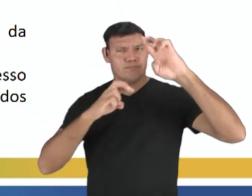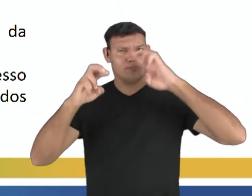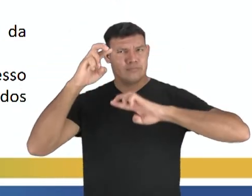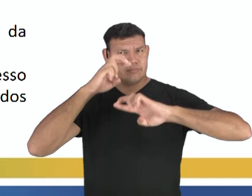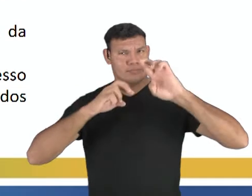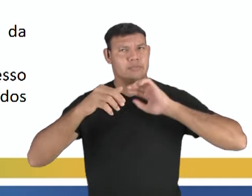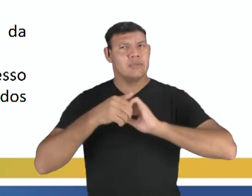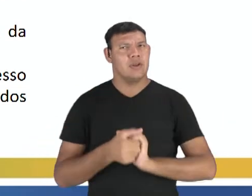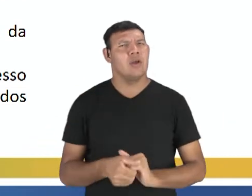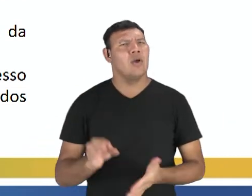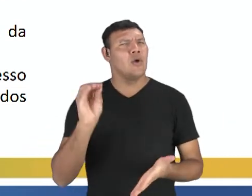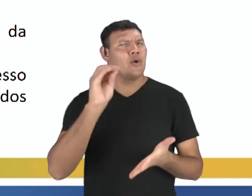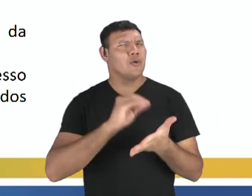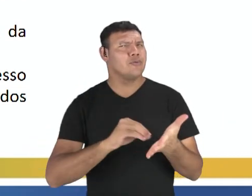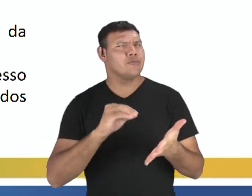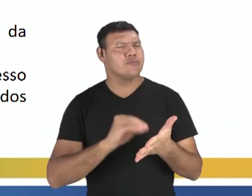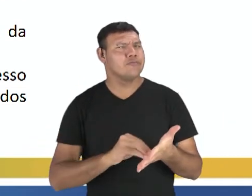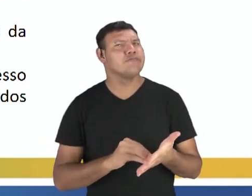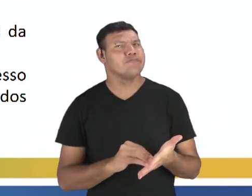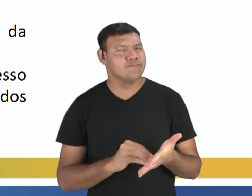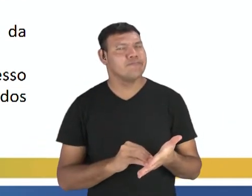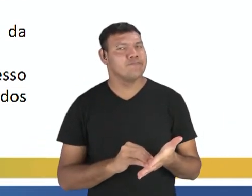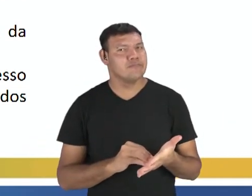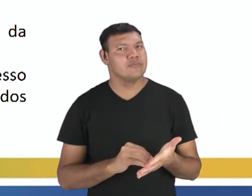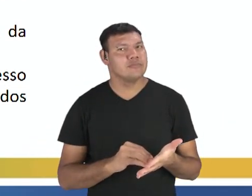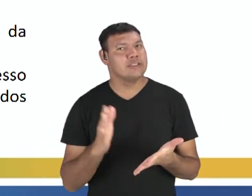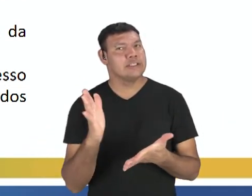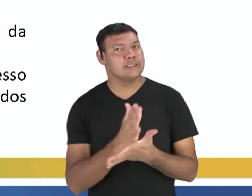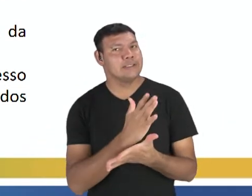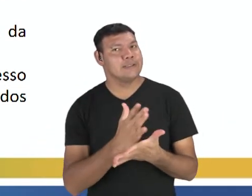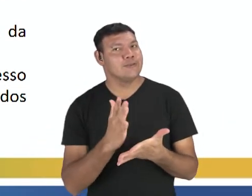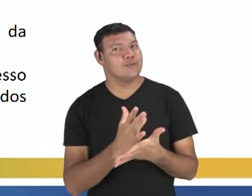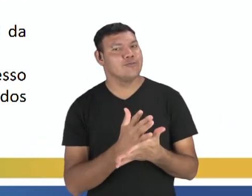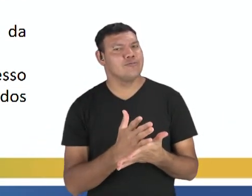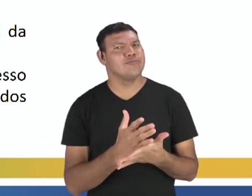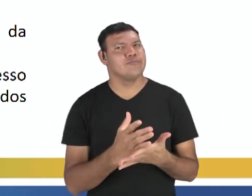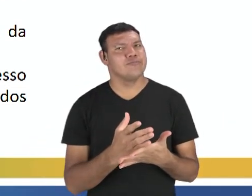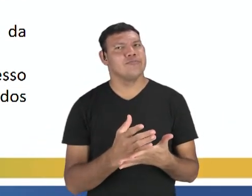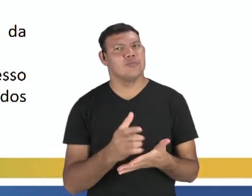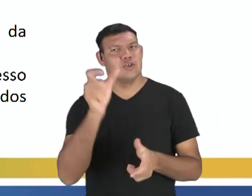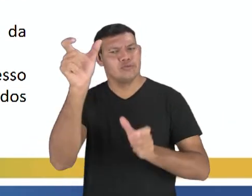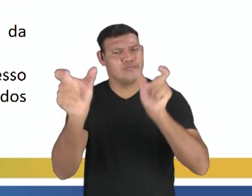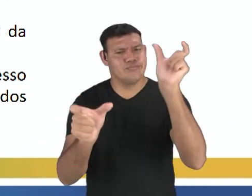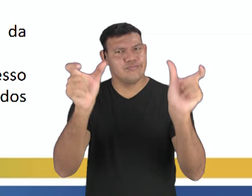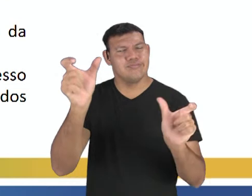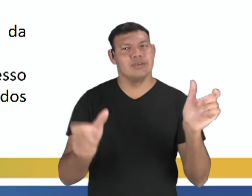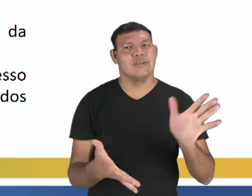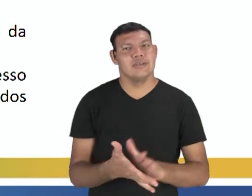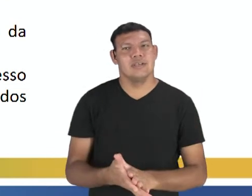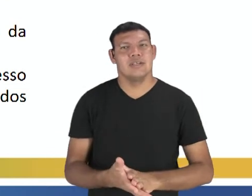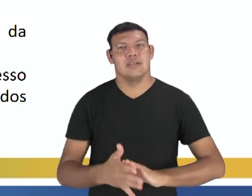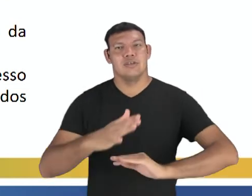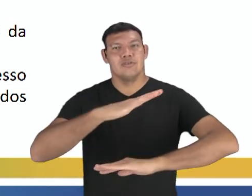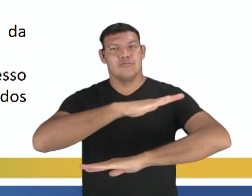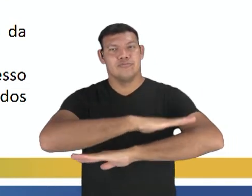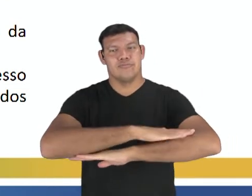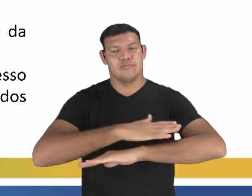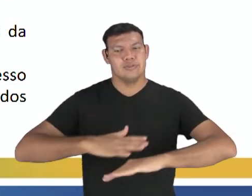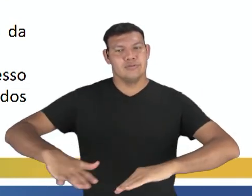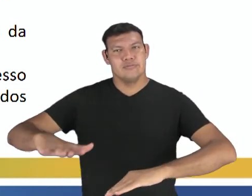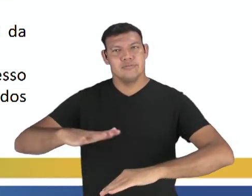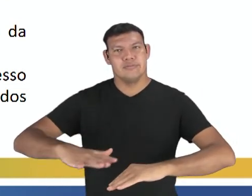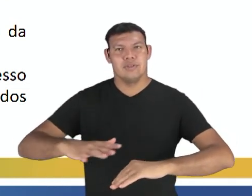observar, falta alguns elementos quando a gente lê, né? A internet é um tribunal e aí só traz o tribunal, com milhões